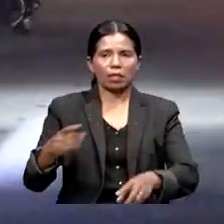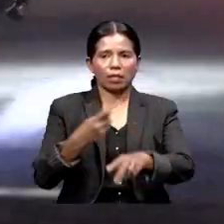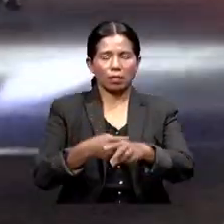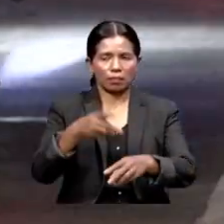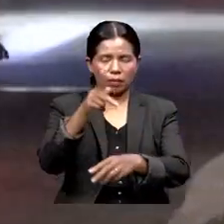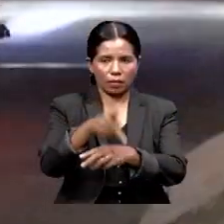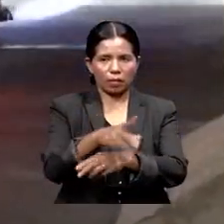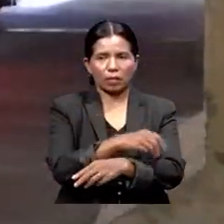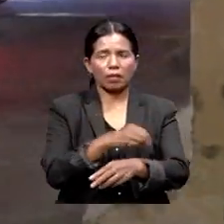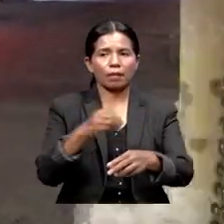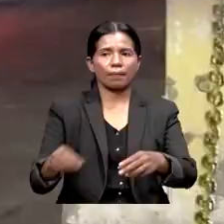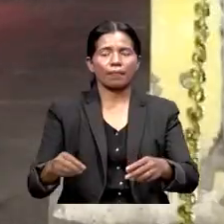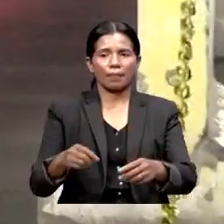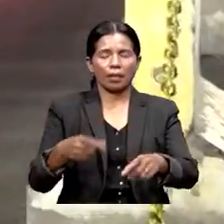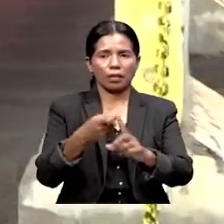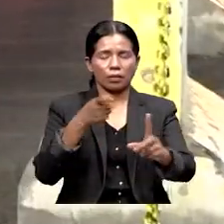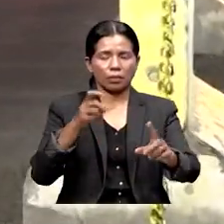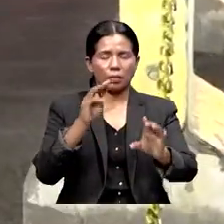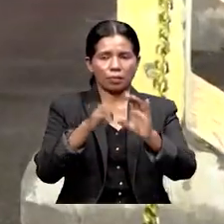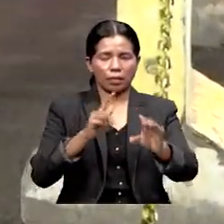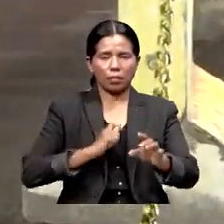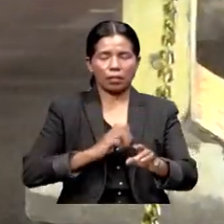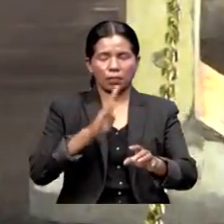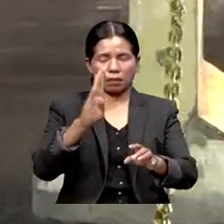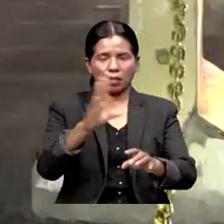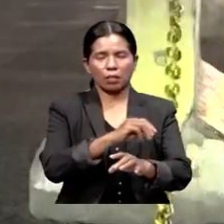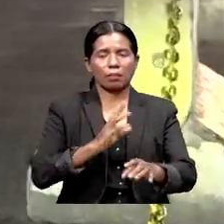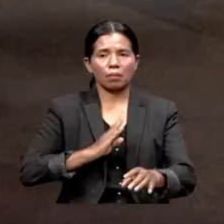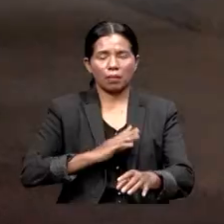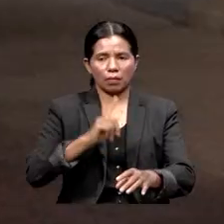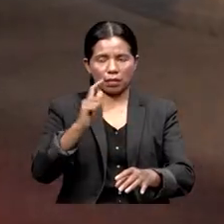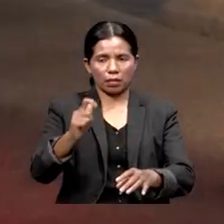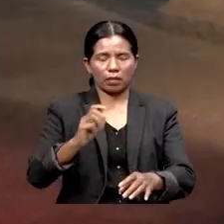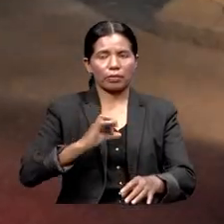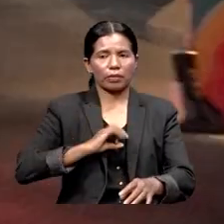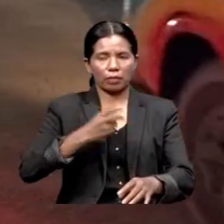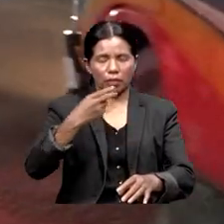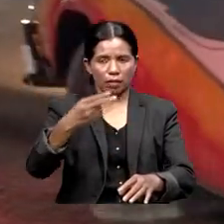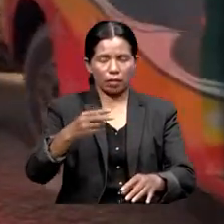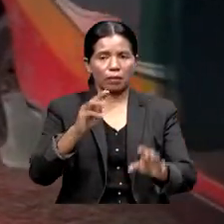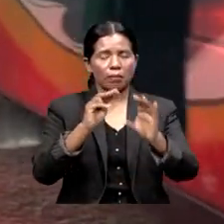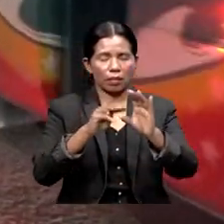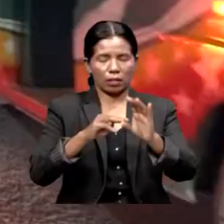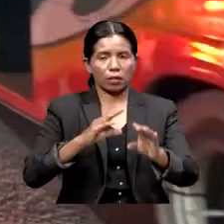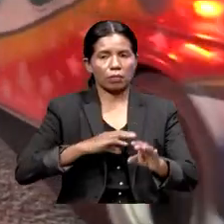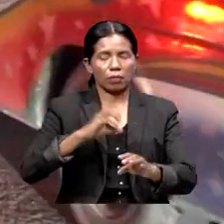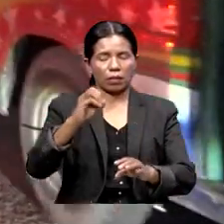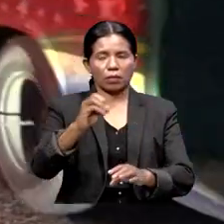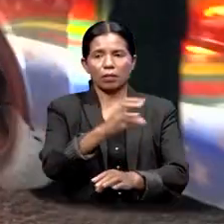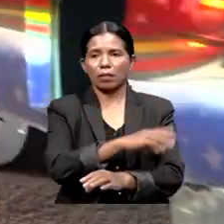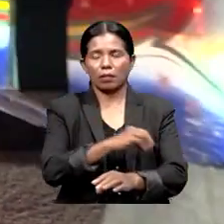ao dia força meia ne, mas russi mercado tebe se no bairro PT, faturada ex mercado comoro nia oin, LM